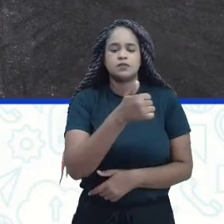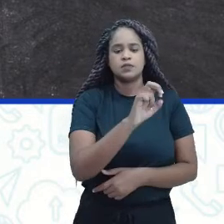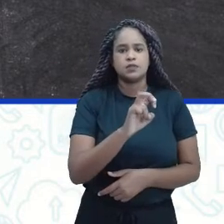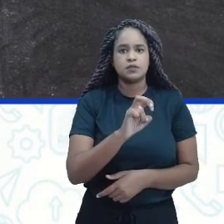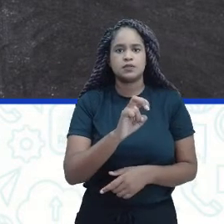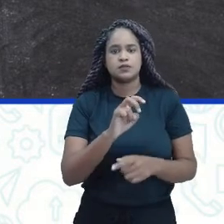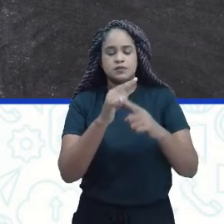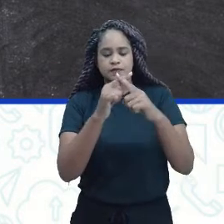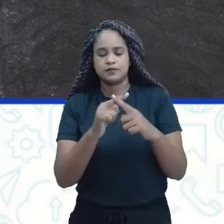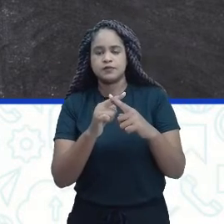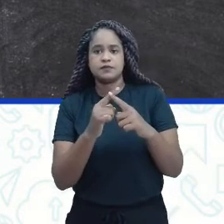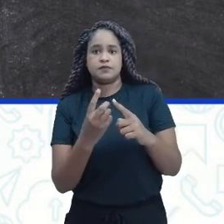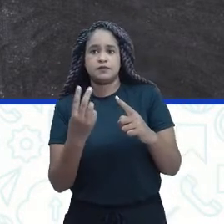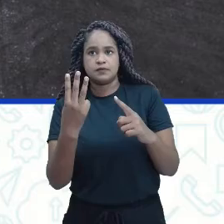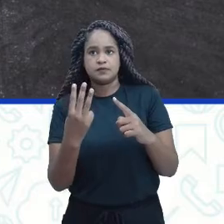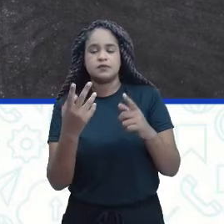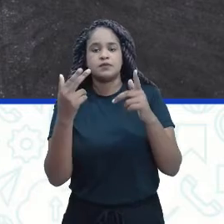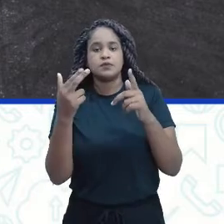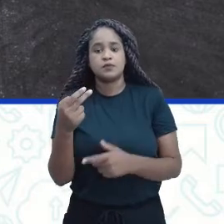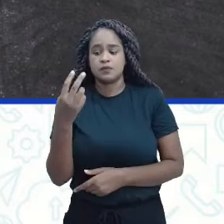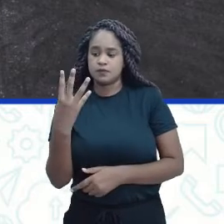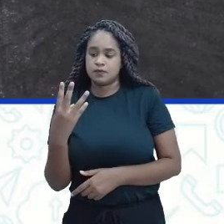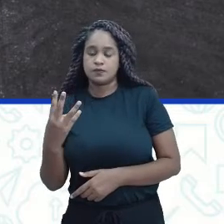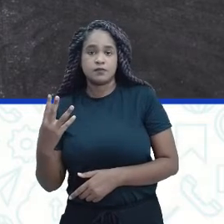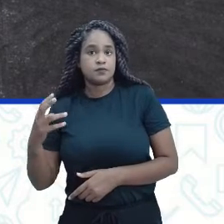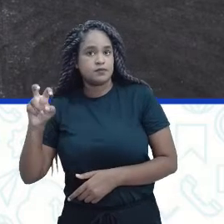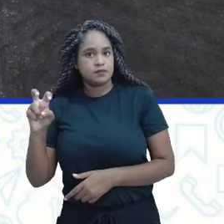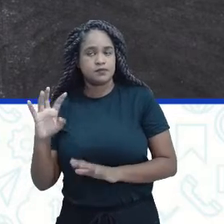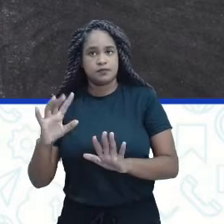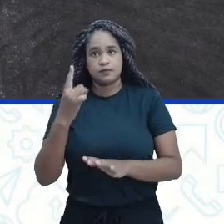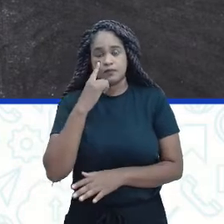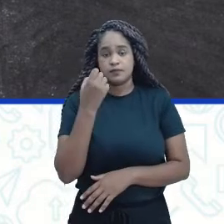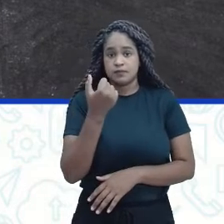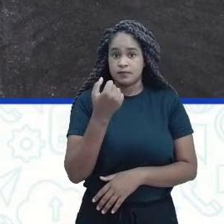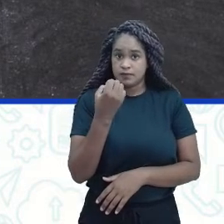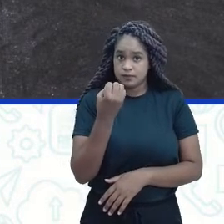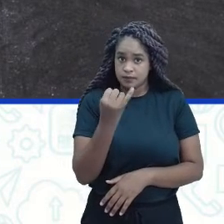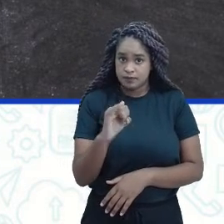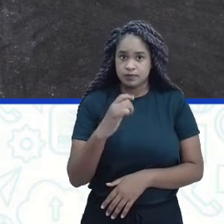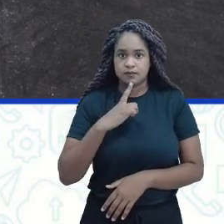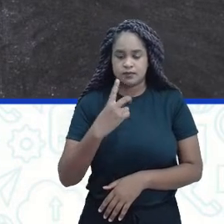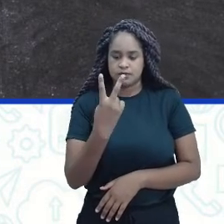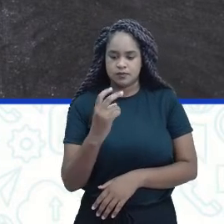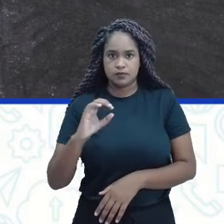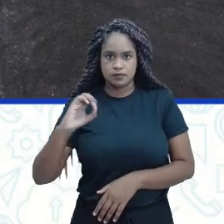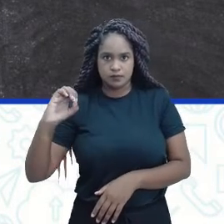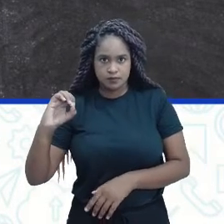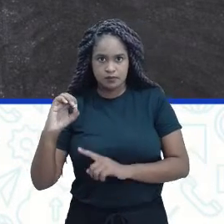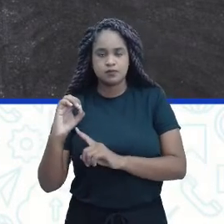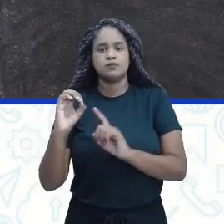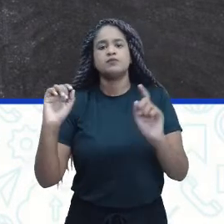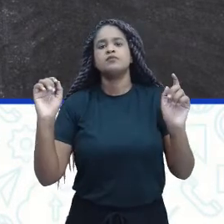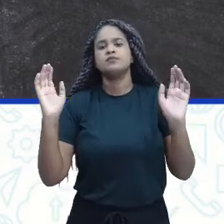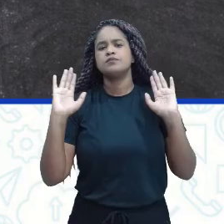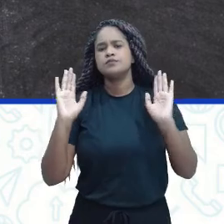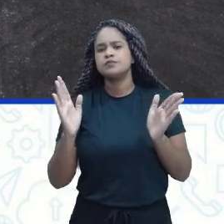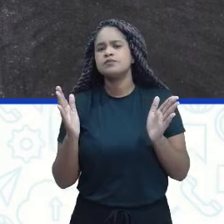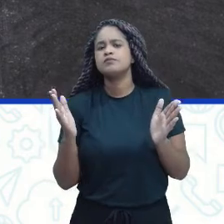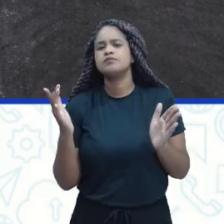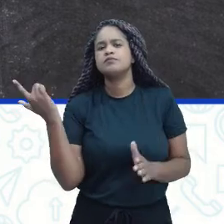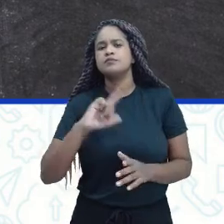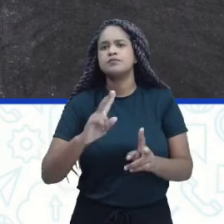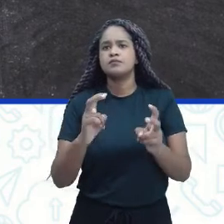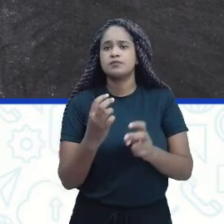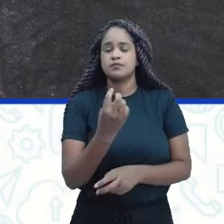dar o 45. Mas desde o início, ó, se eu tenho 2 zeros e elimino 2 zeros aqui, a gente já consegue ver o 3 vezes o